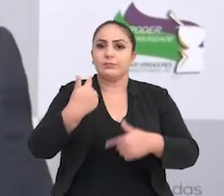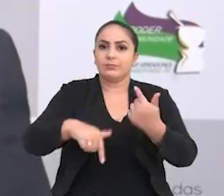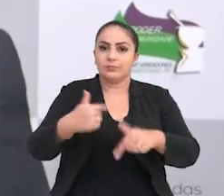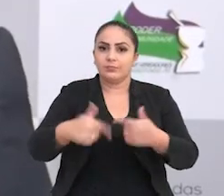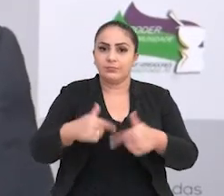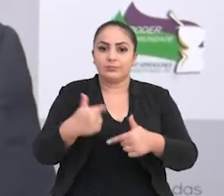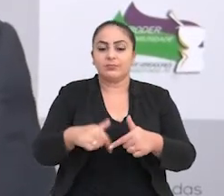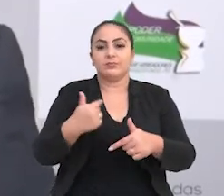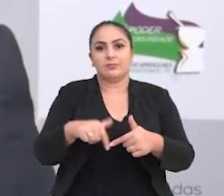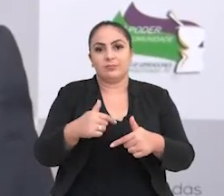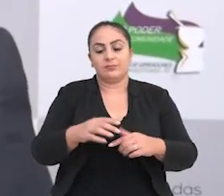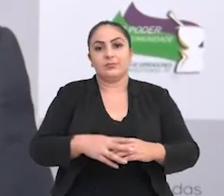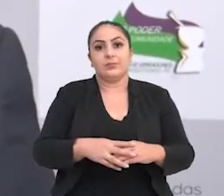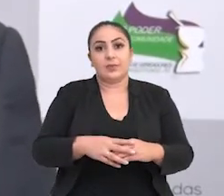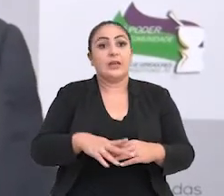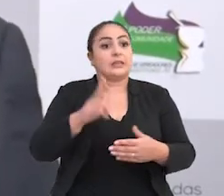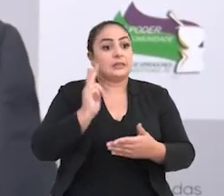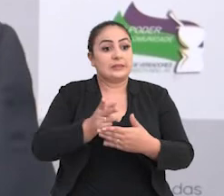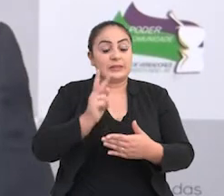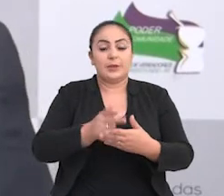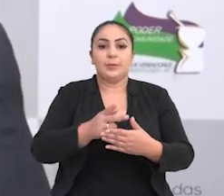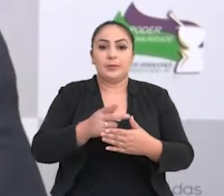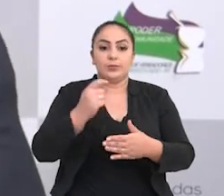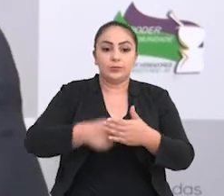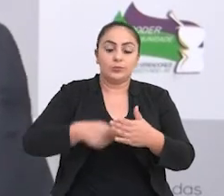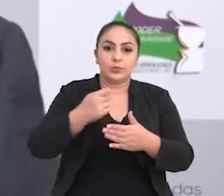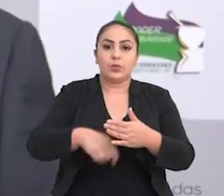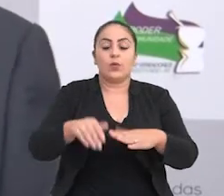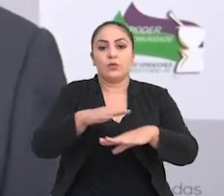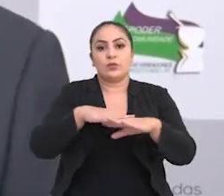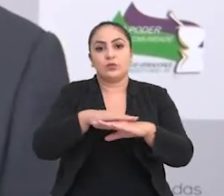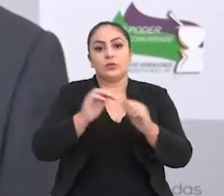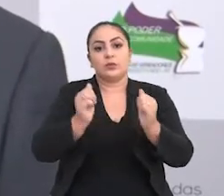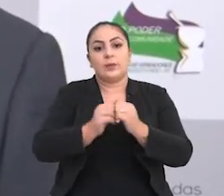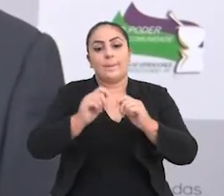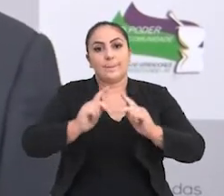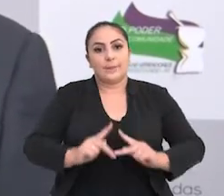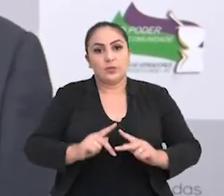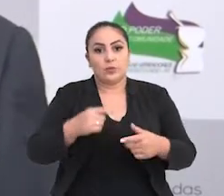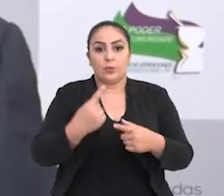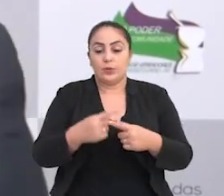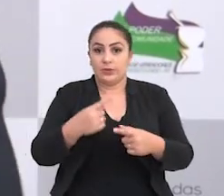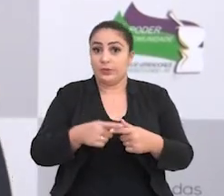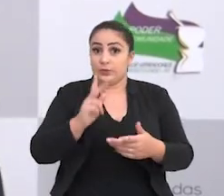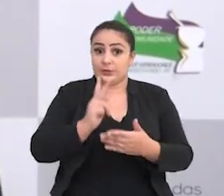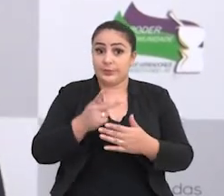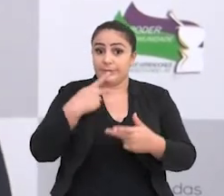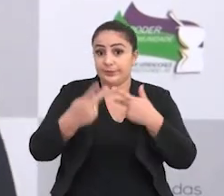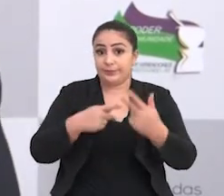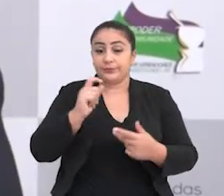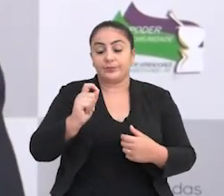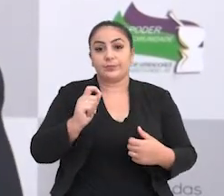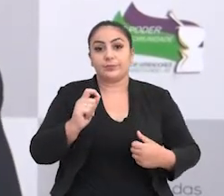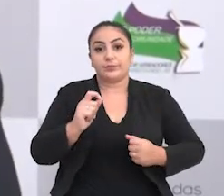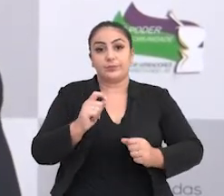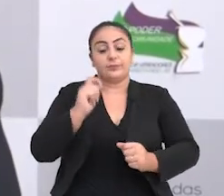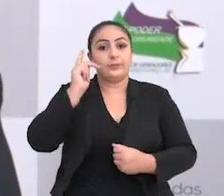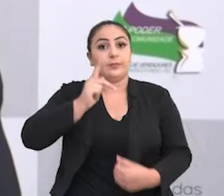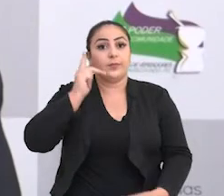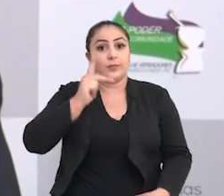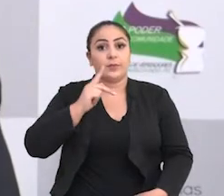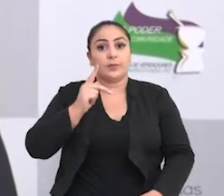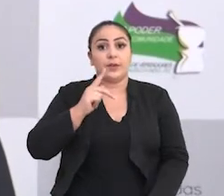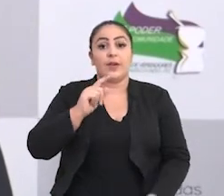nesse ritmo, né, de trabalho, sempre peregrinando, conversando com as pessoas, porque eu sempre digo assim,